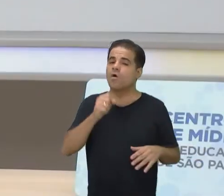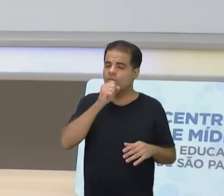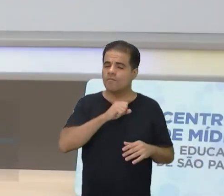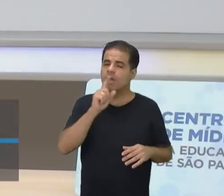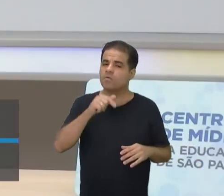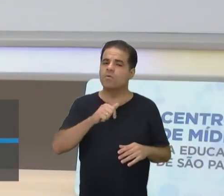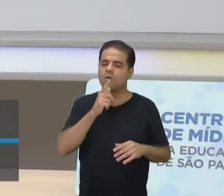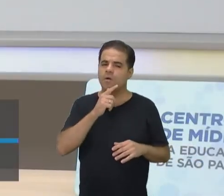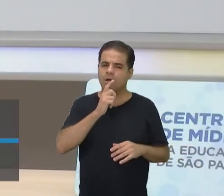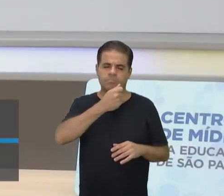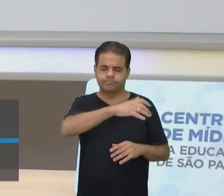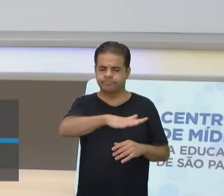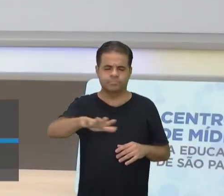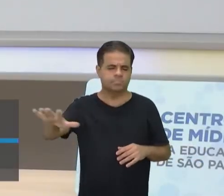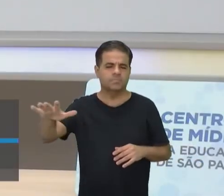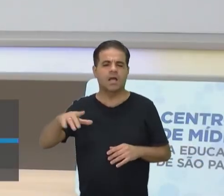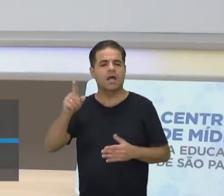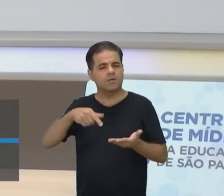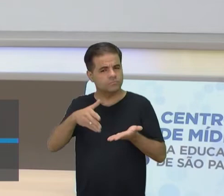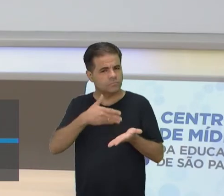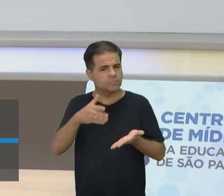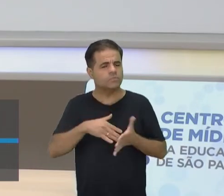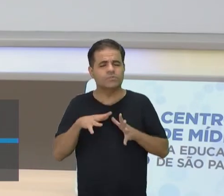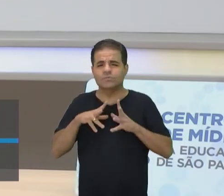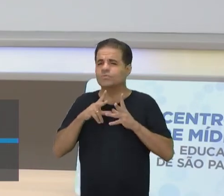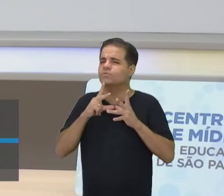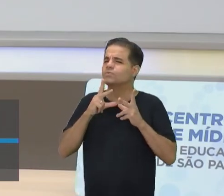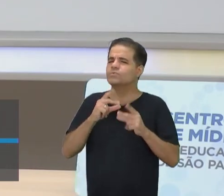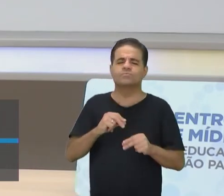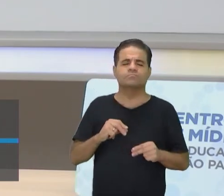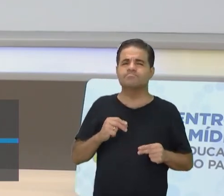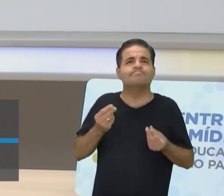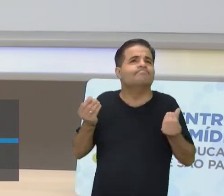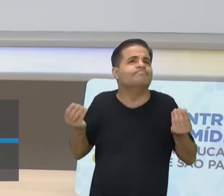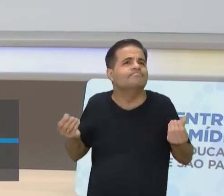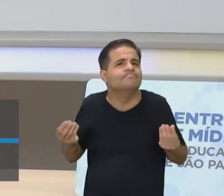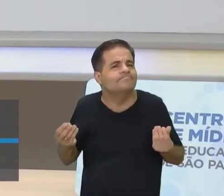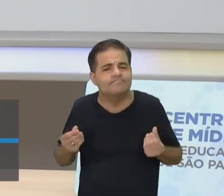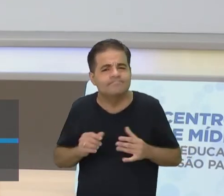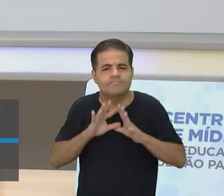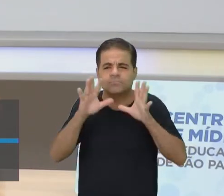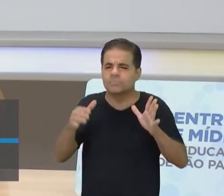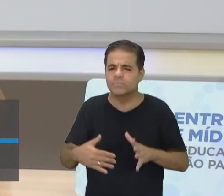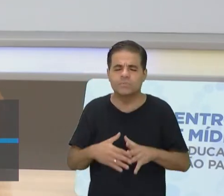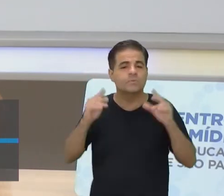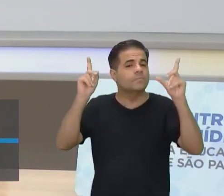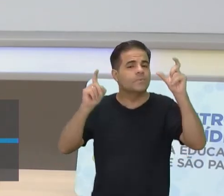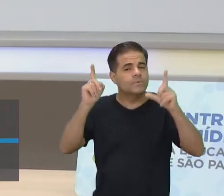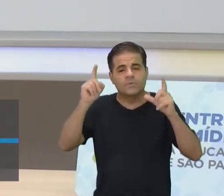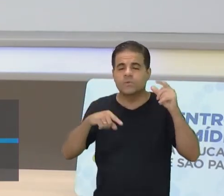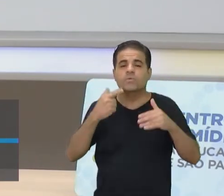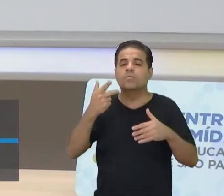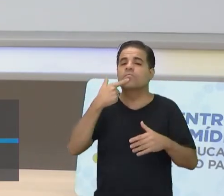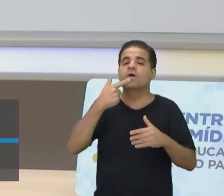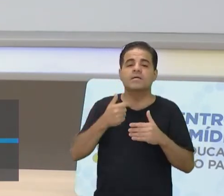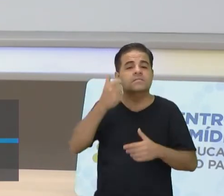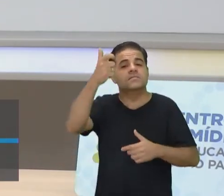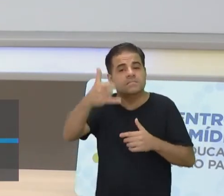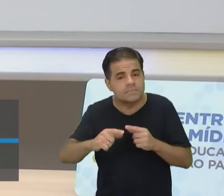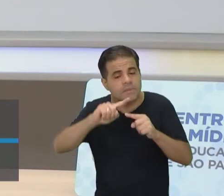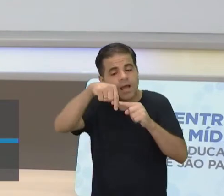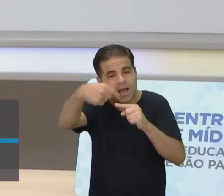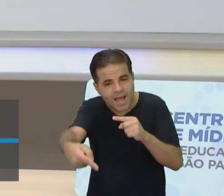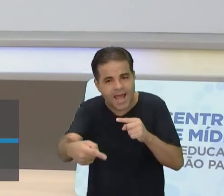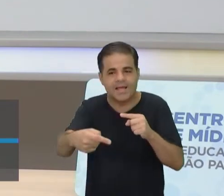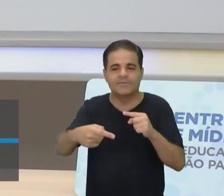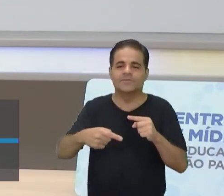e é um livro em que tudo está pela expressividade do que vai ser dito, mais do que pelo